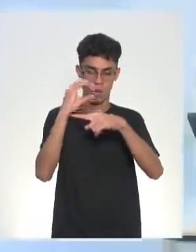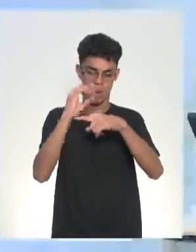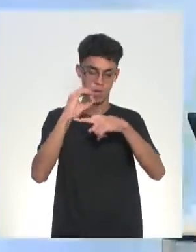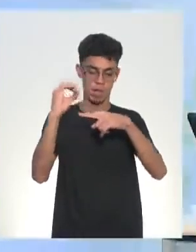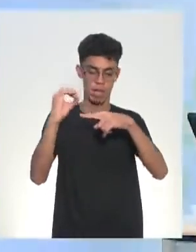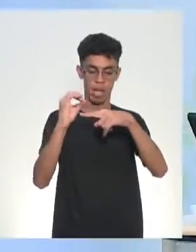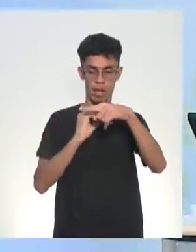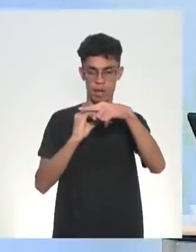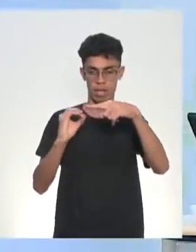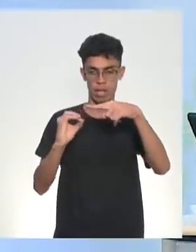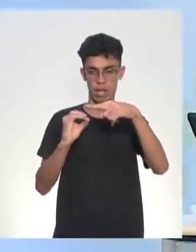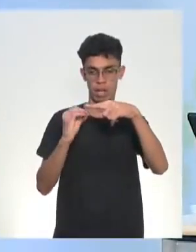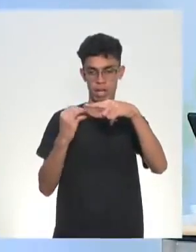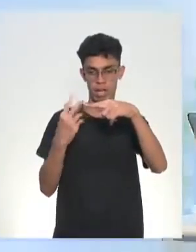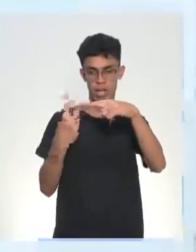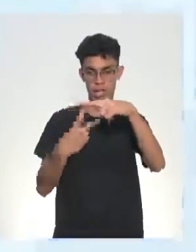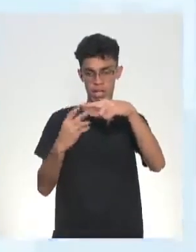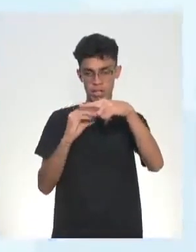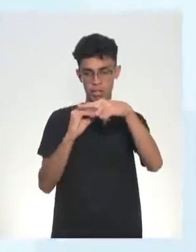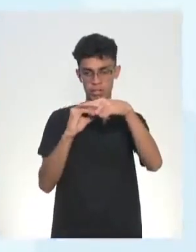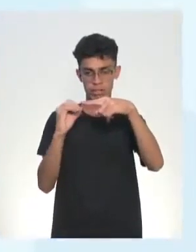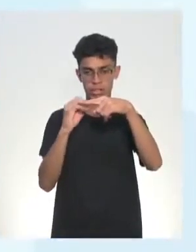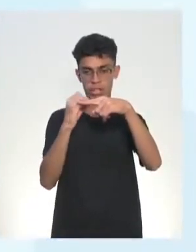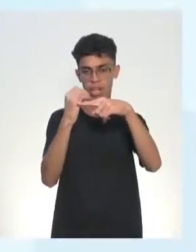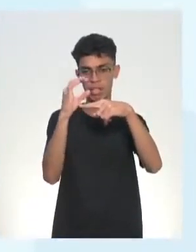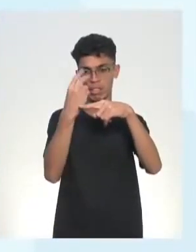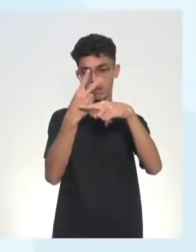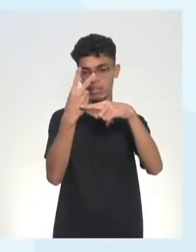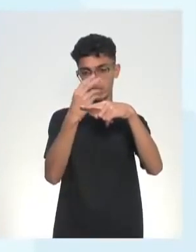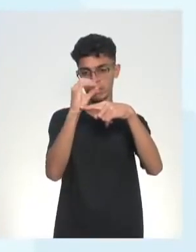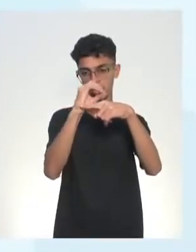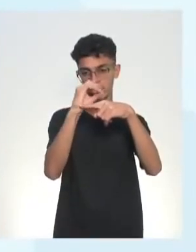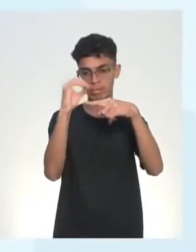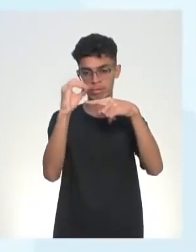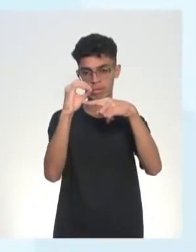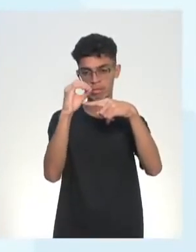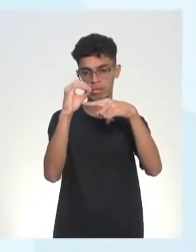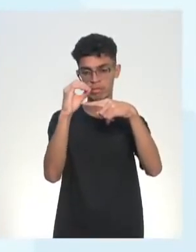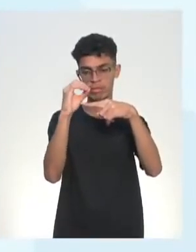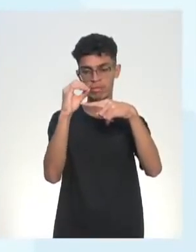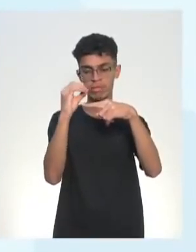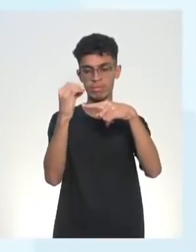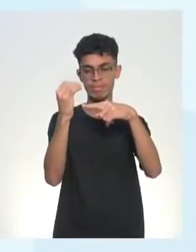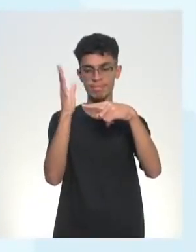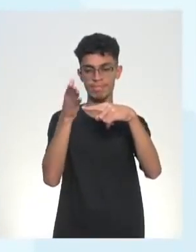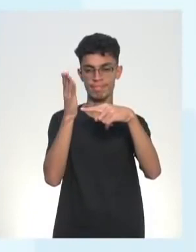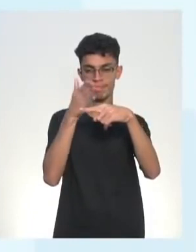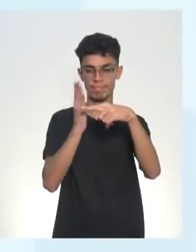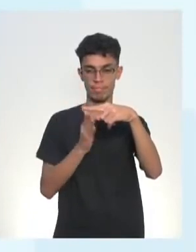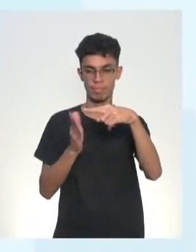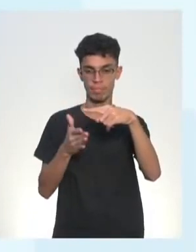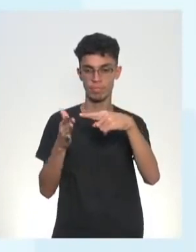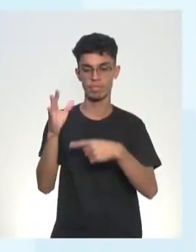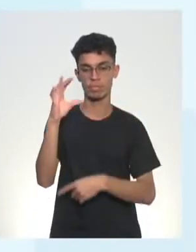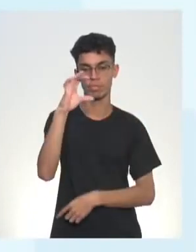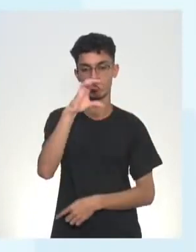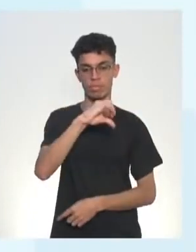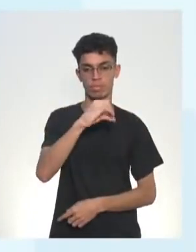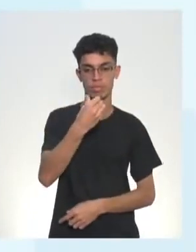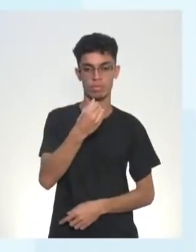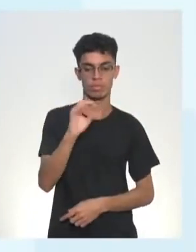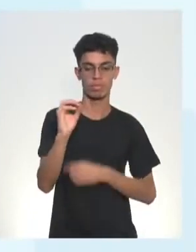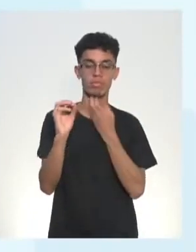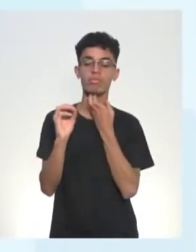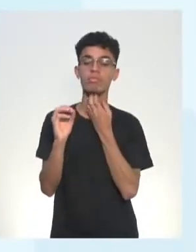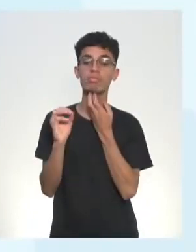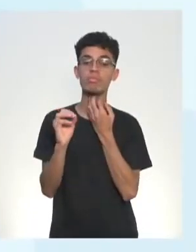empolgar e cortar os 3 que tem lá. Tem que ser 1 para 1. Então, um de cima com um de baixo, um de cima com um de baixo. Então, ficou 960.